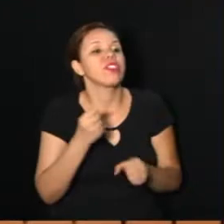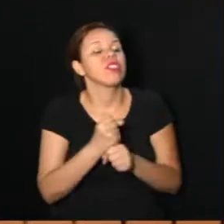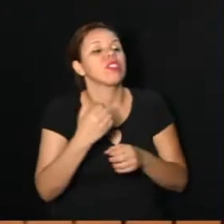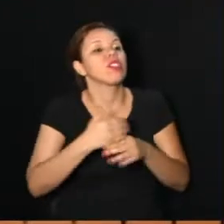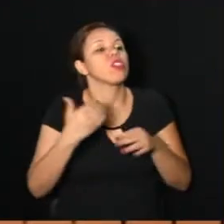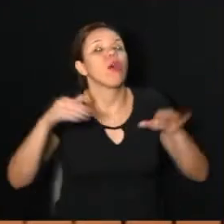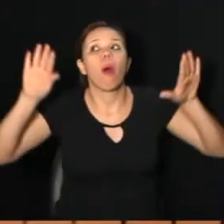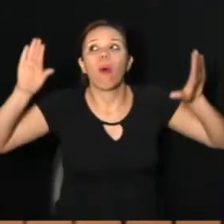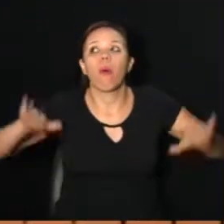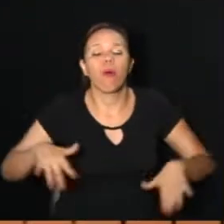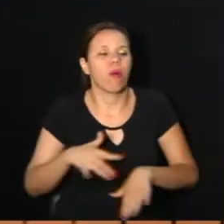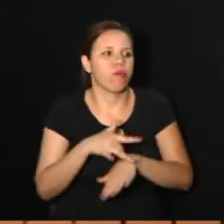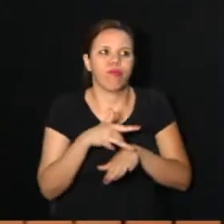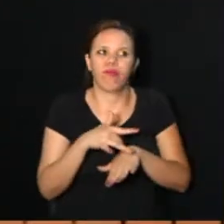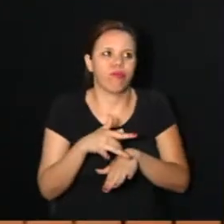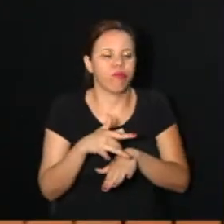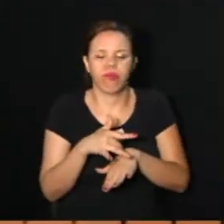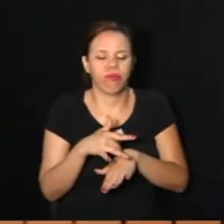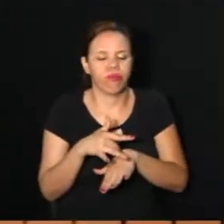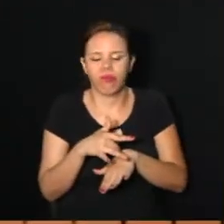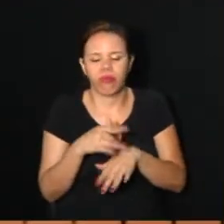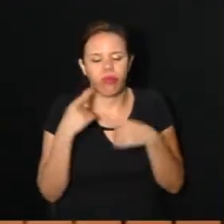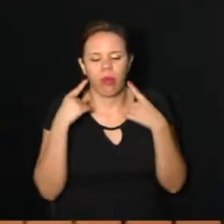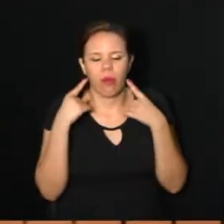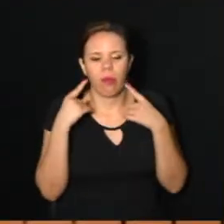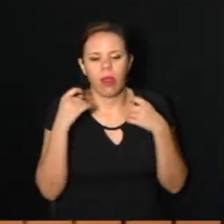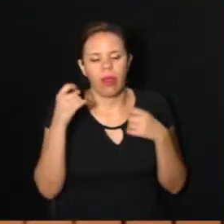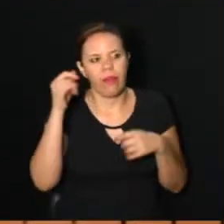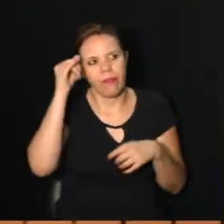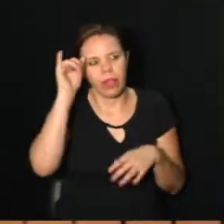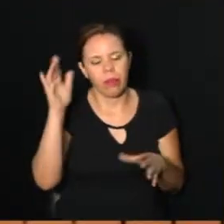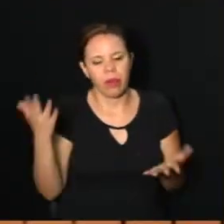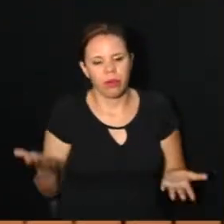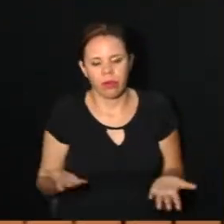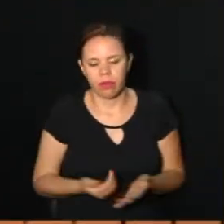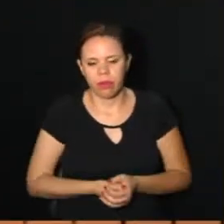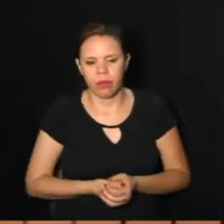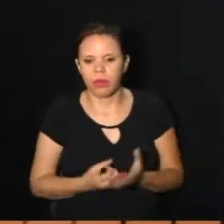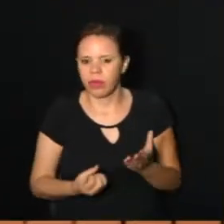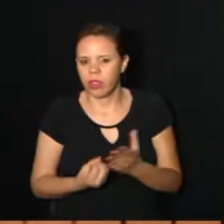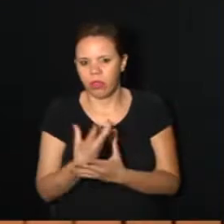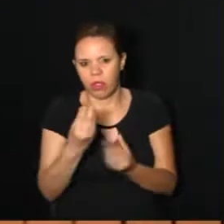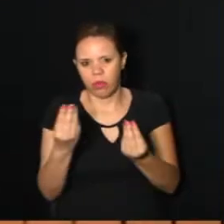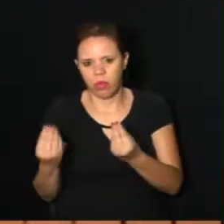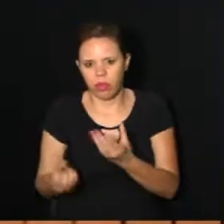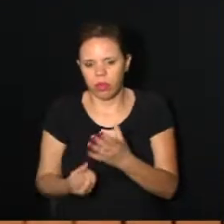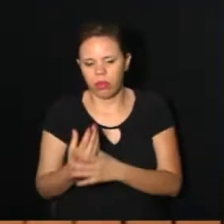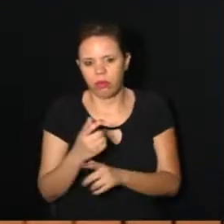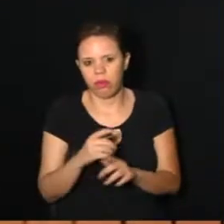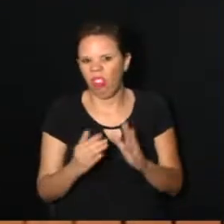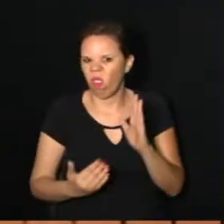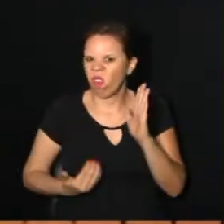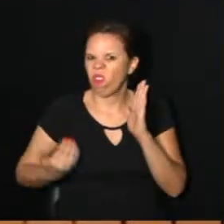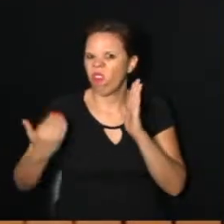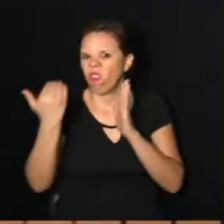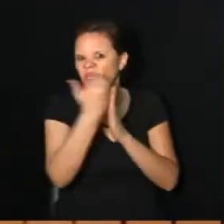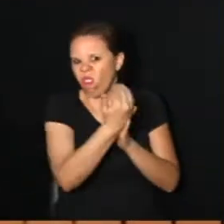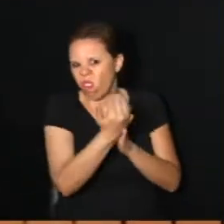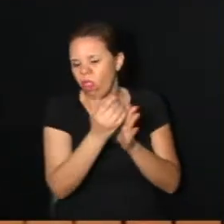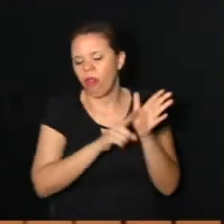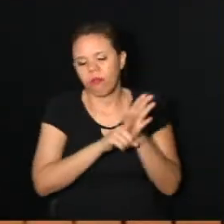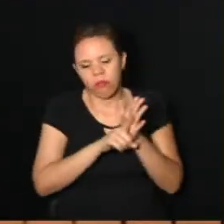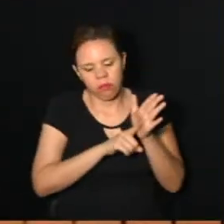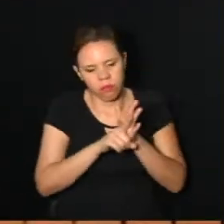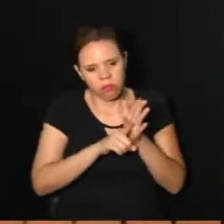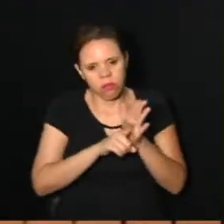um absurdo do revestimento acústico. Estou dando um exemplo. Isso acontece muito. Né? Isso acontece muito. O exagero por parte da fiscalização, ou